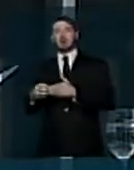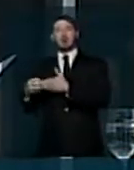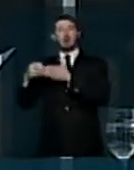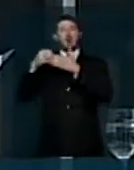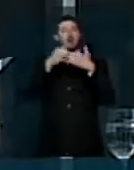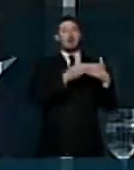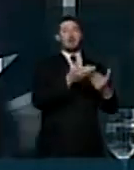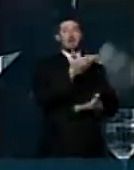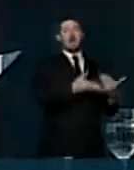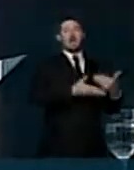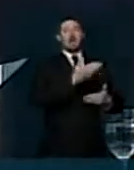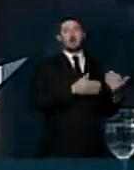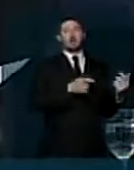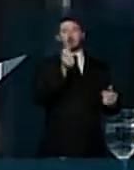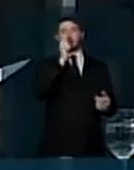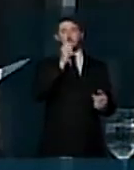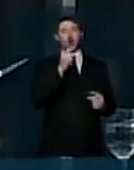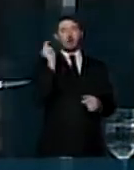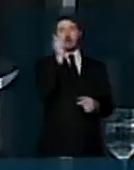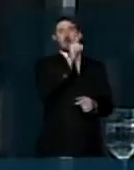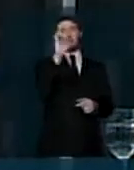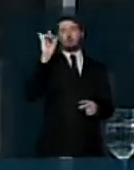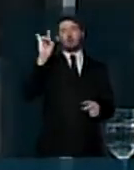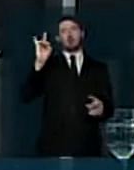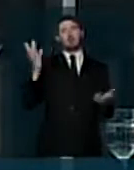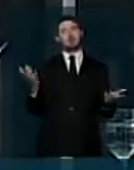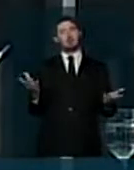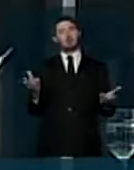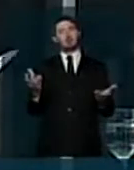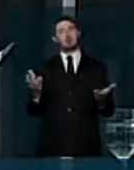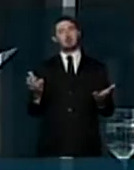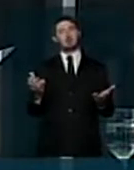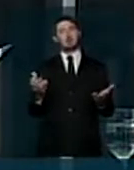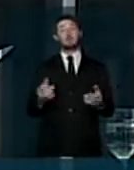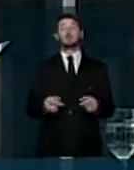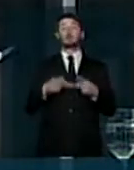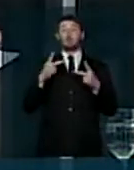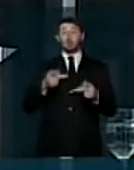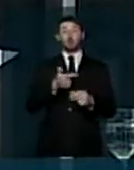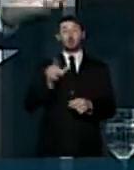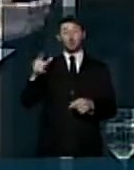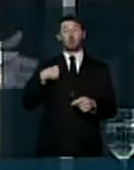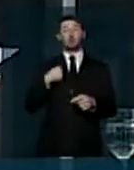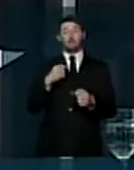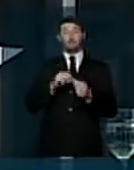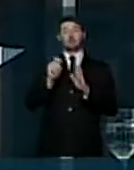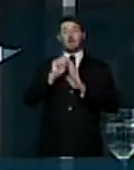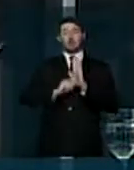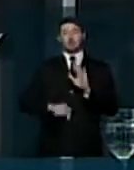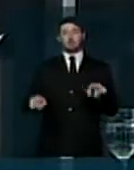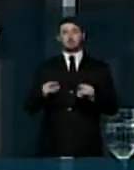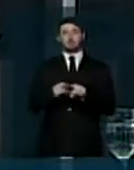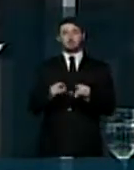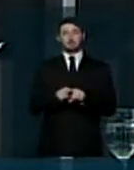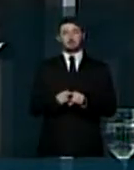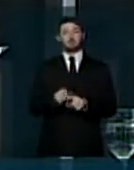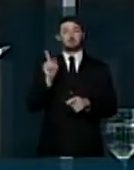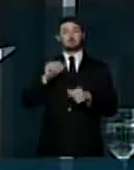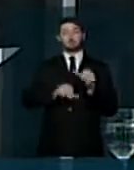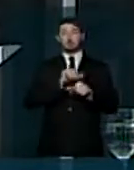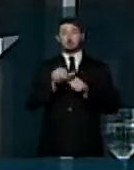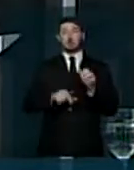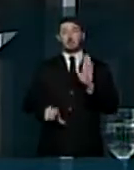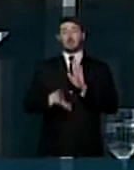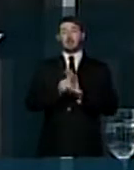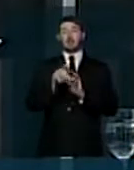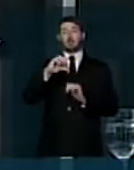serem negociados com o narcotráfico na Bolívia. Outro projeto importante que eu fui relator foi a alteração